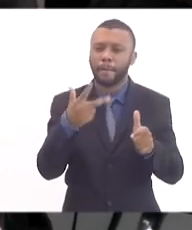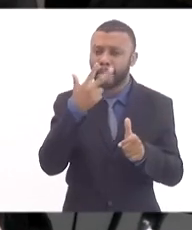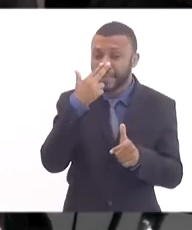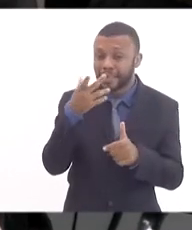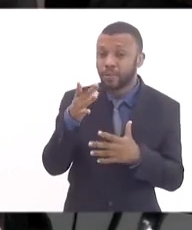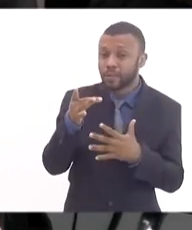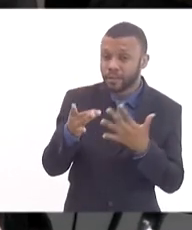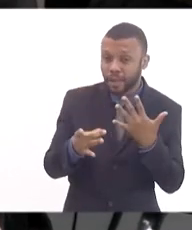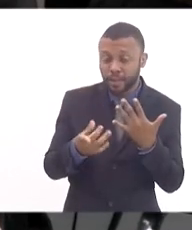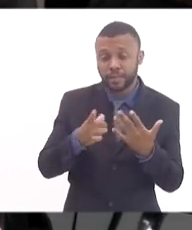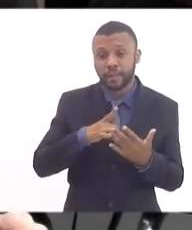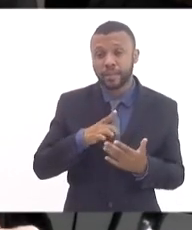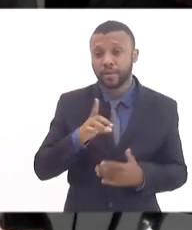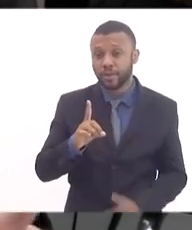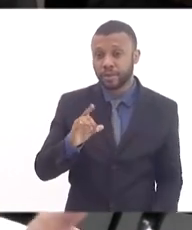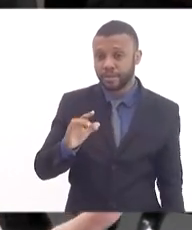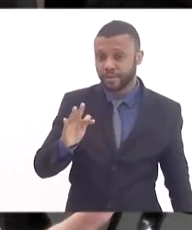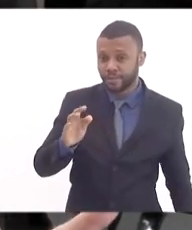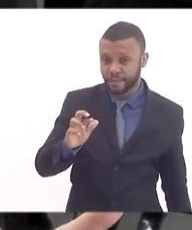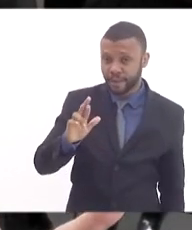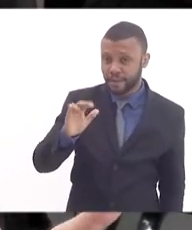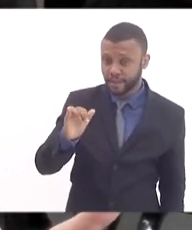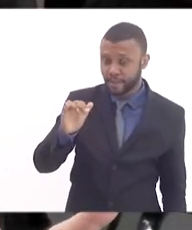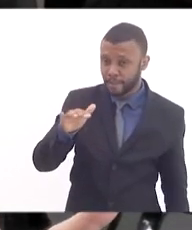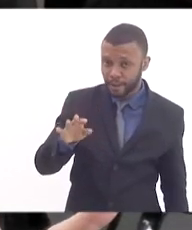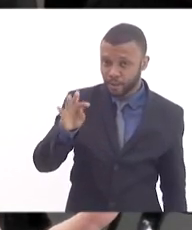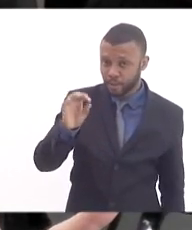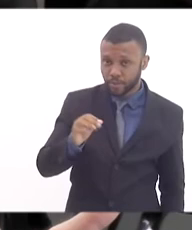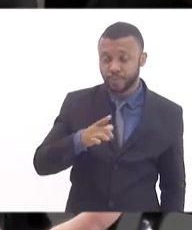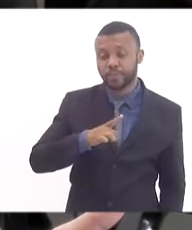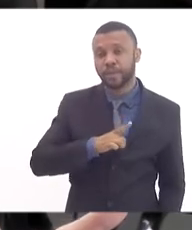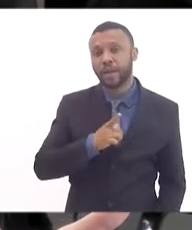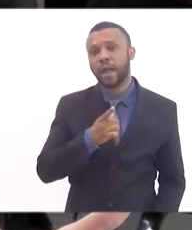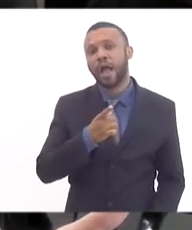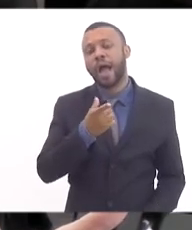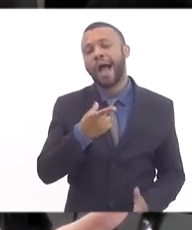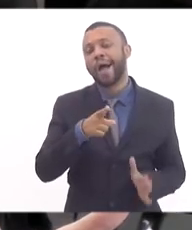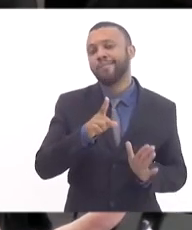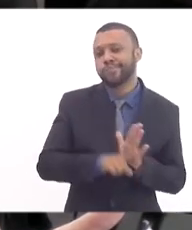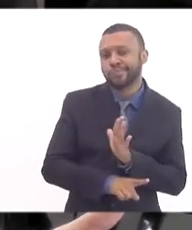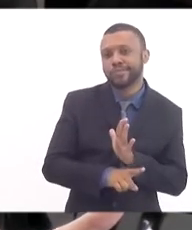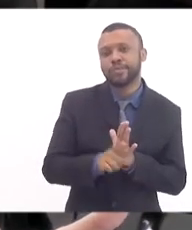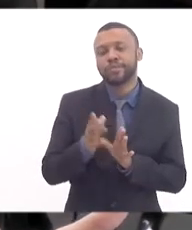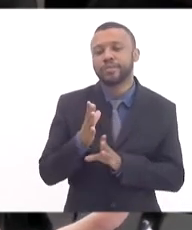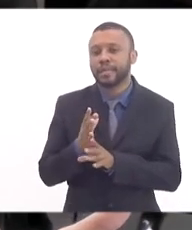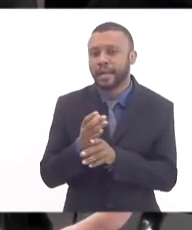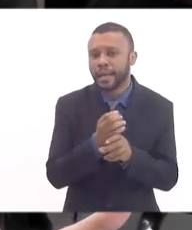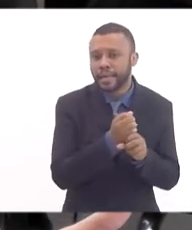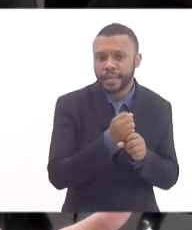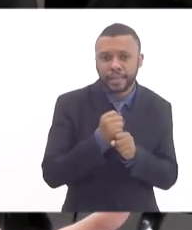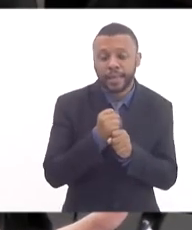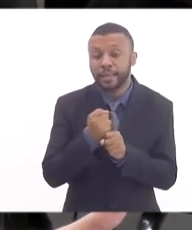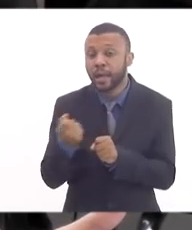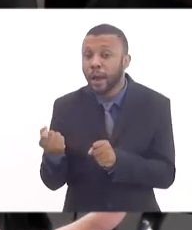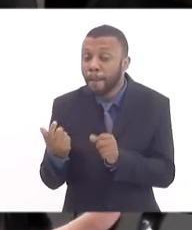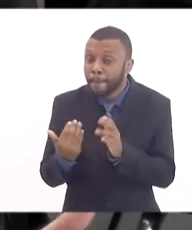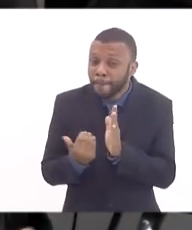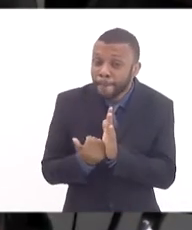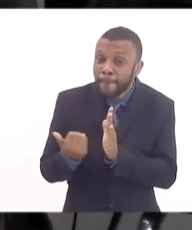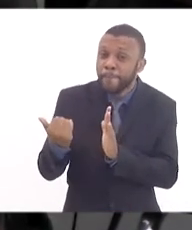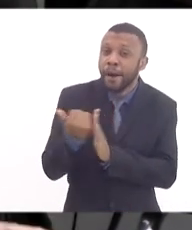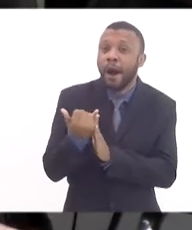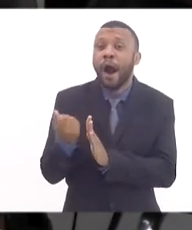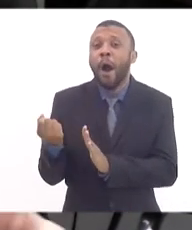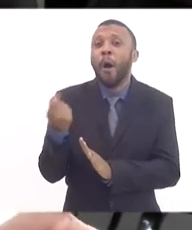quanto ao deferimento que acaba aumentando a renúncia de receita muito mais do que se esperava Porque